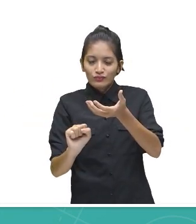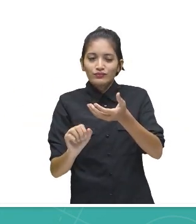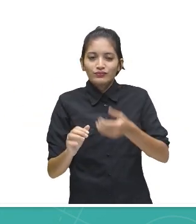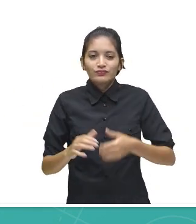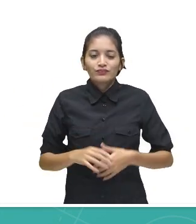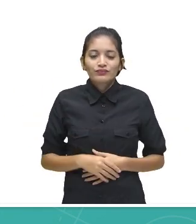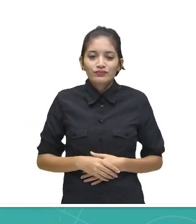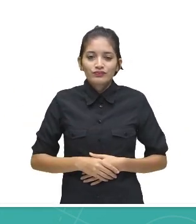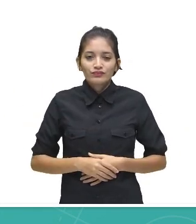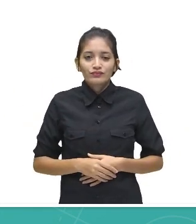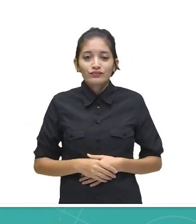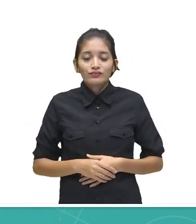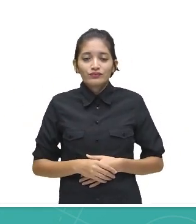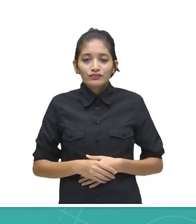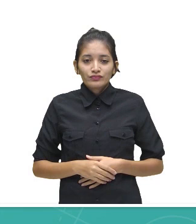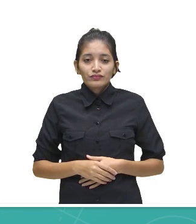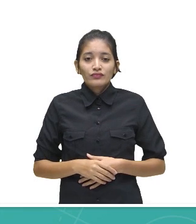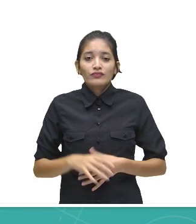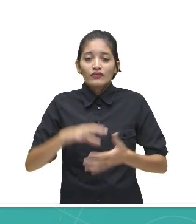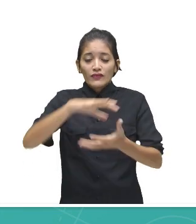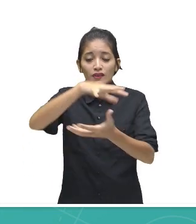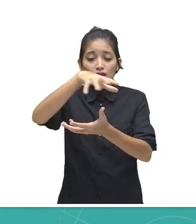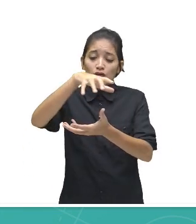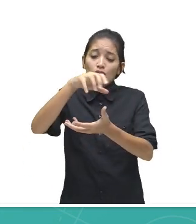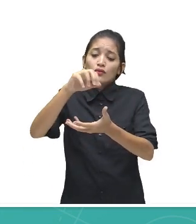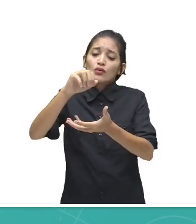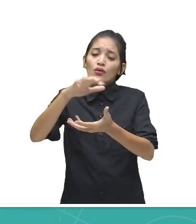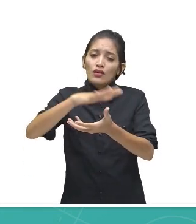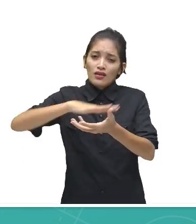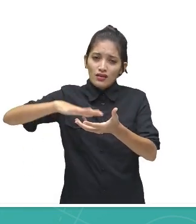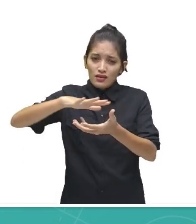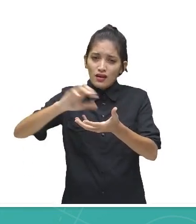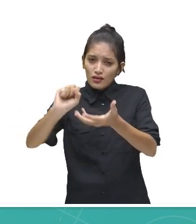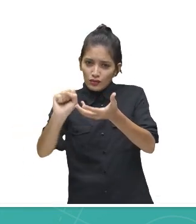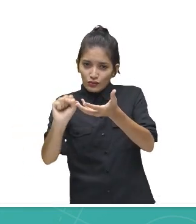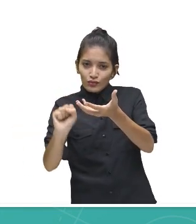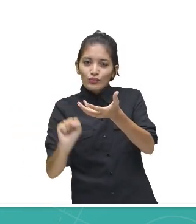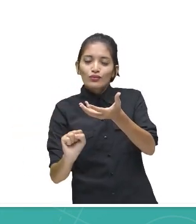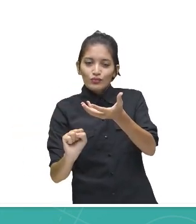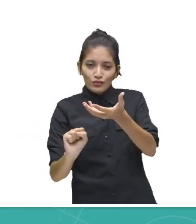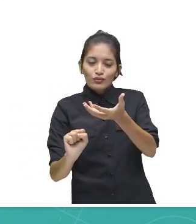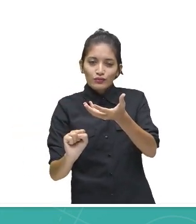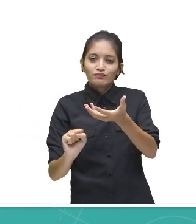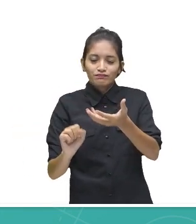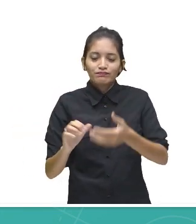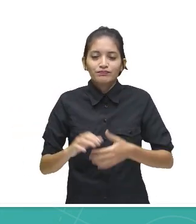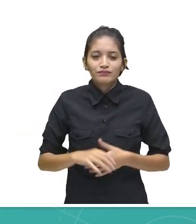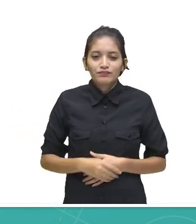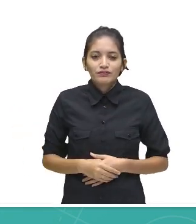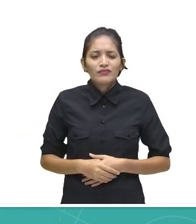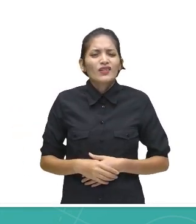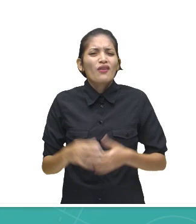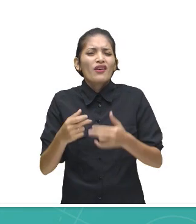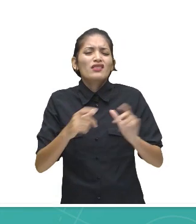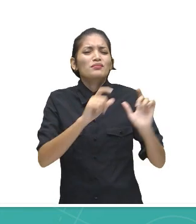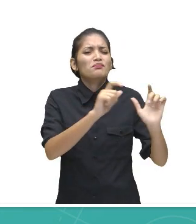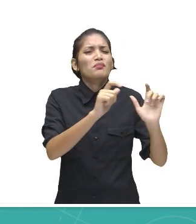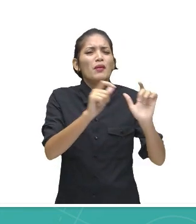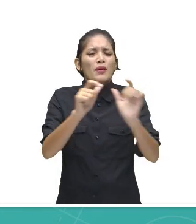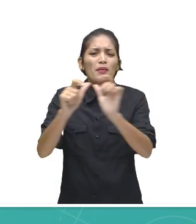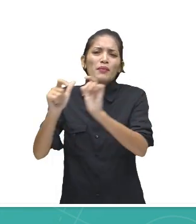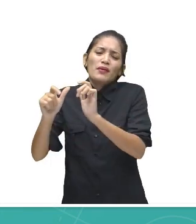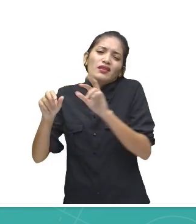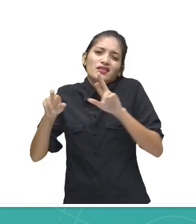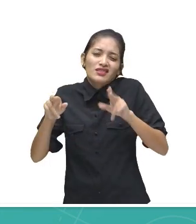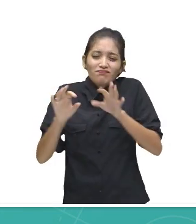sul. Ela fica desde o Círculo Polar Antártico até o Polo Sul do nosso planeta. Então são áreas, gente, que são